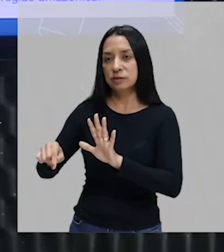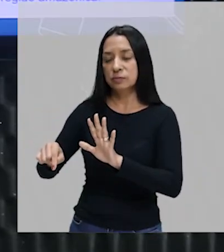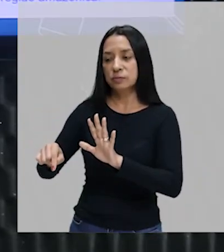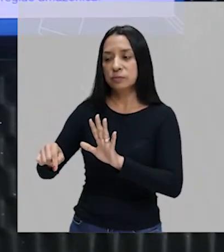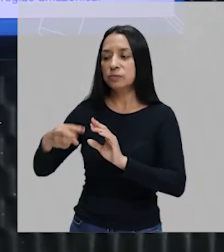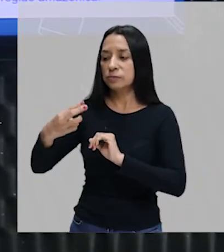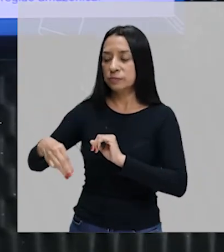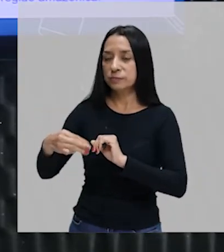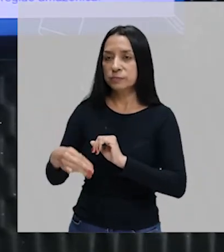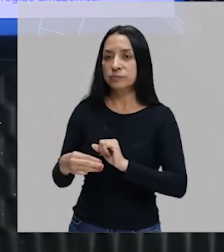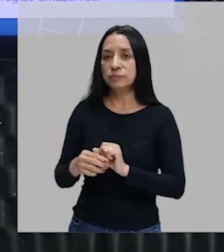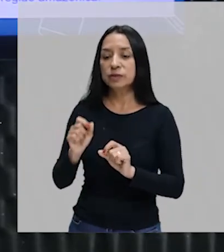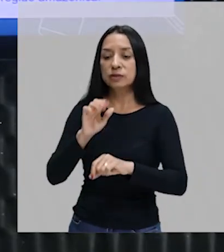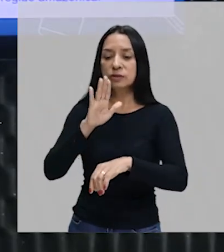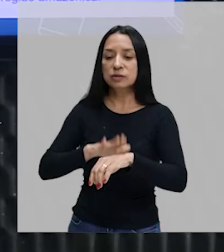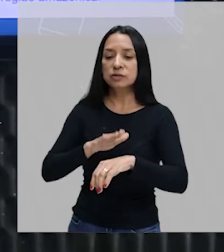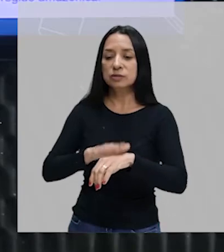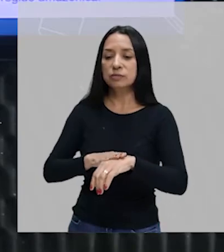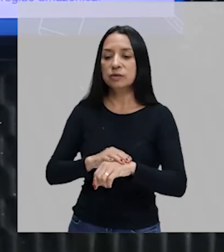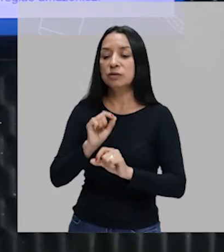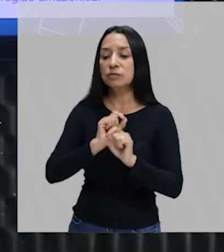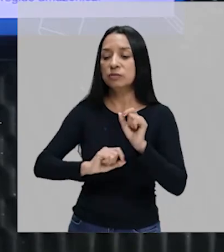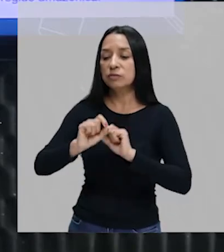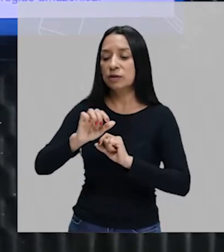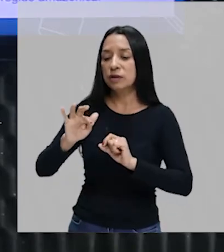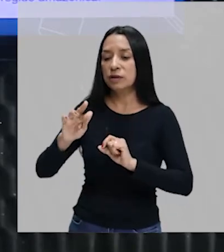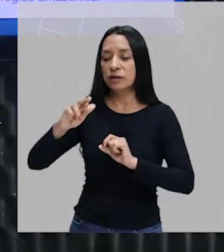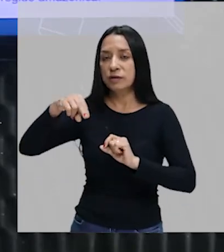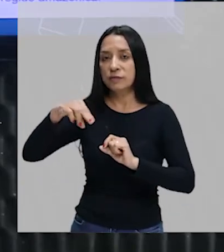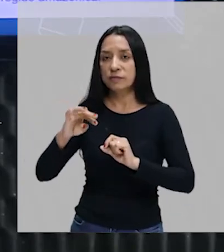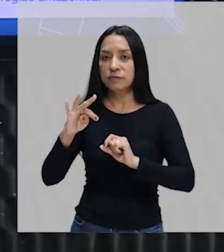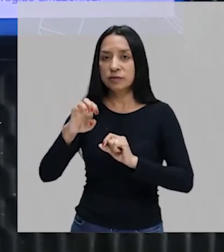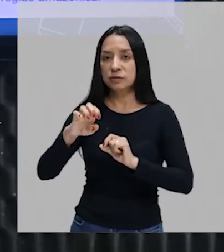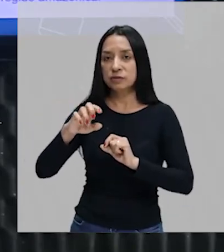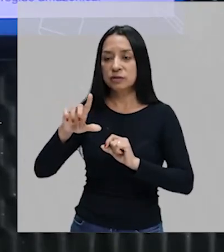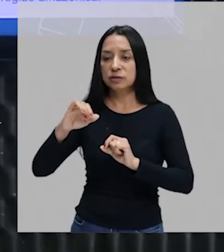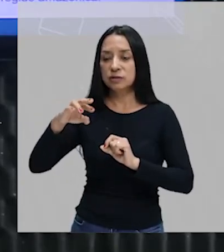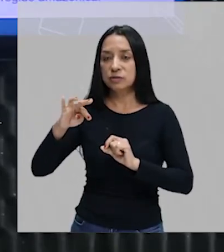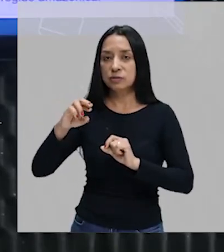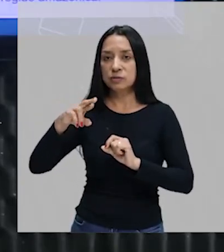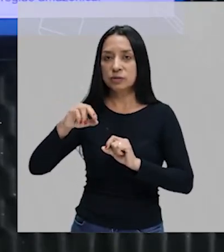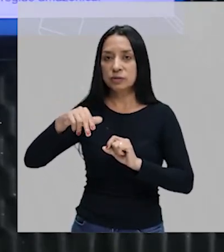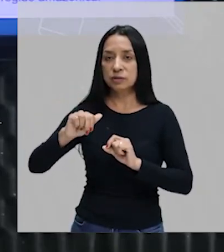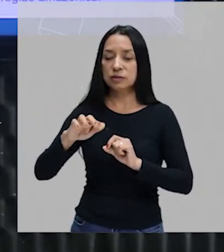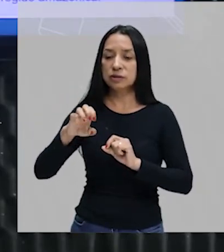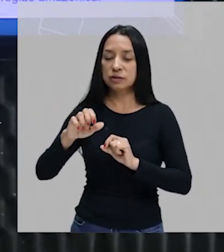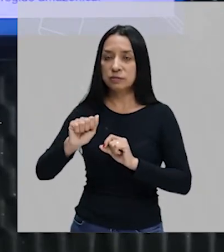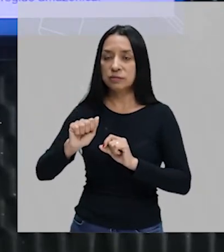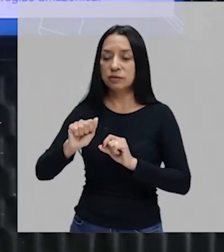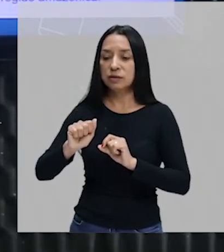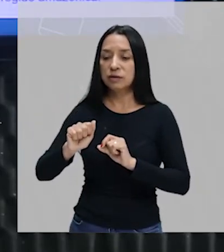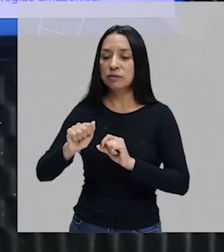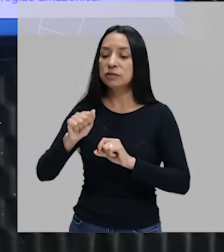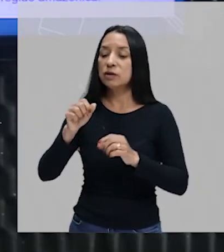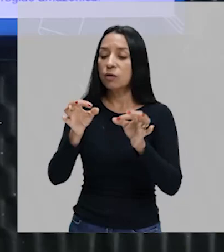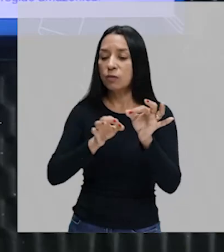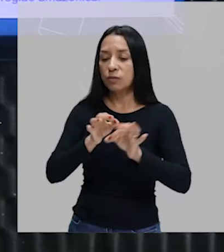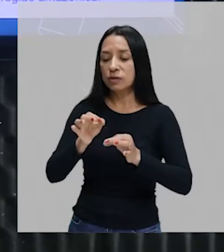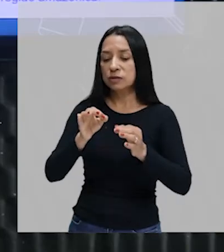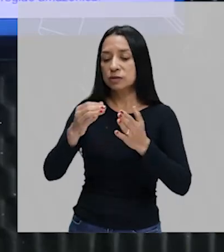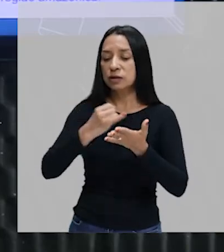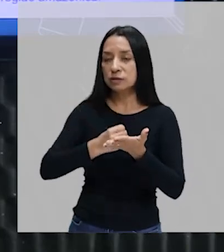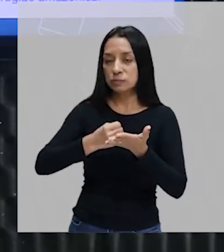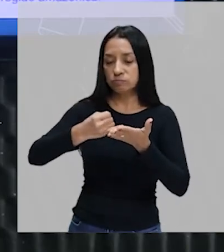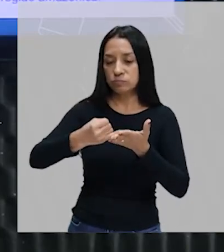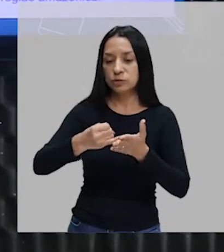no Maranhão, que é a chamada Frente Litorânea, ela vai ser organizada no começo do século XVII, que é